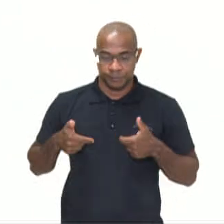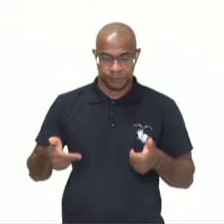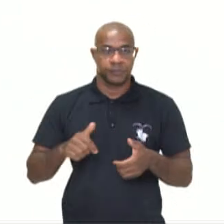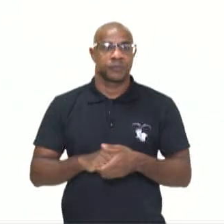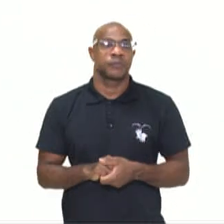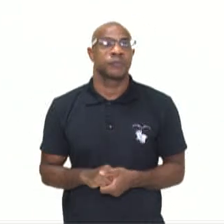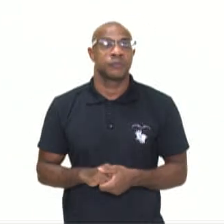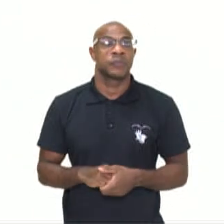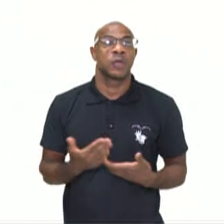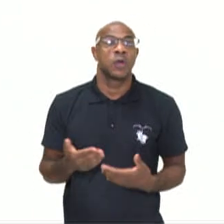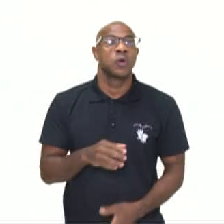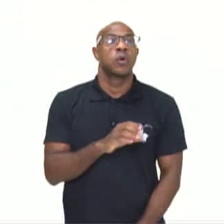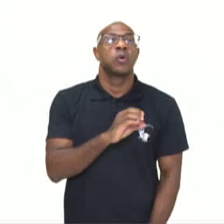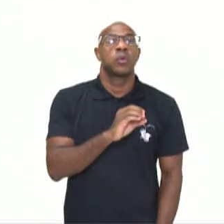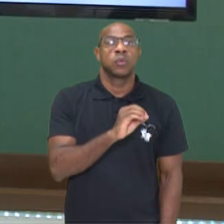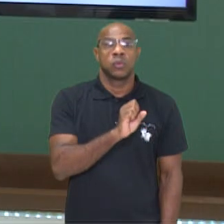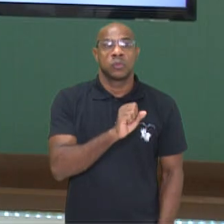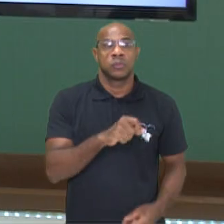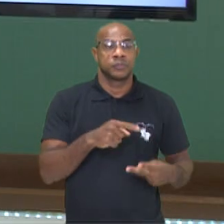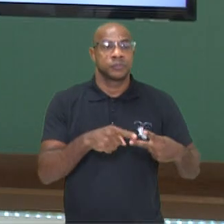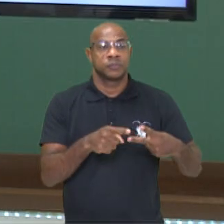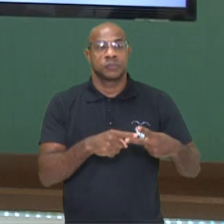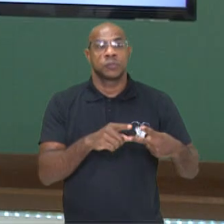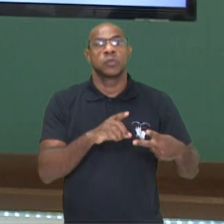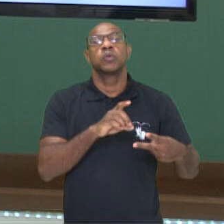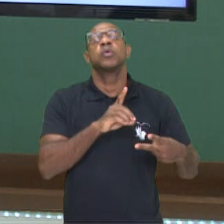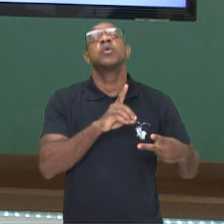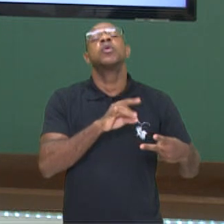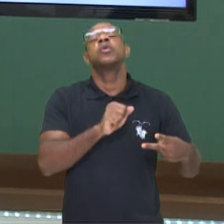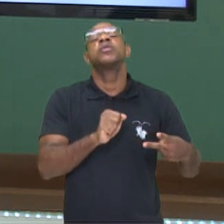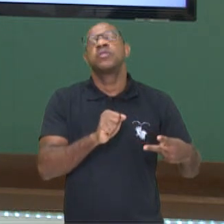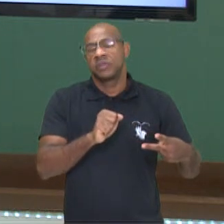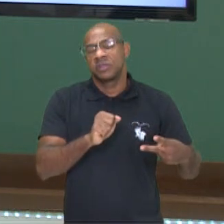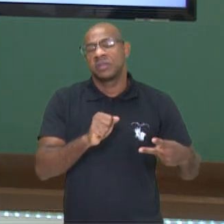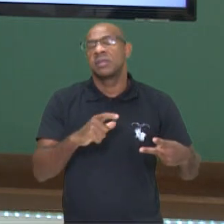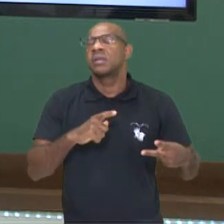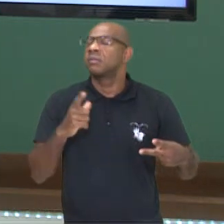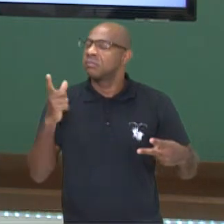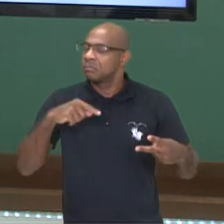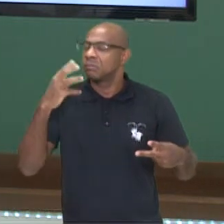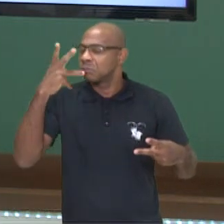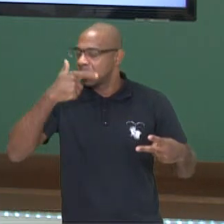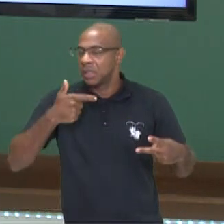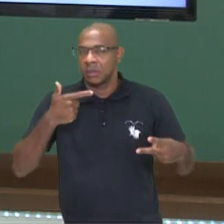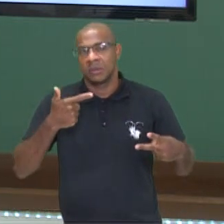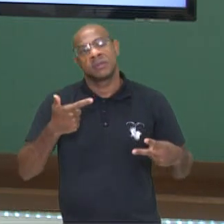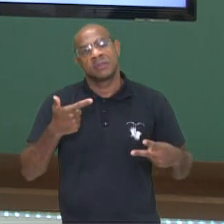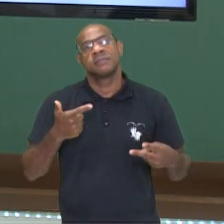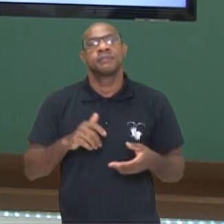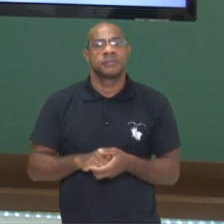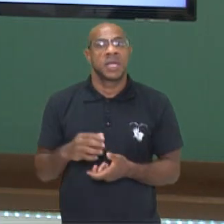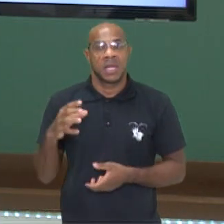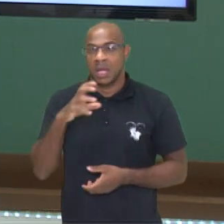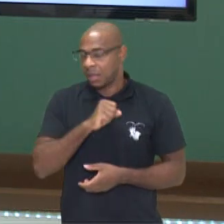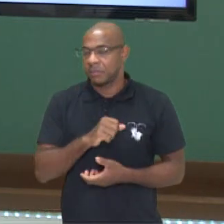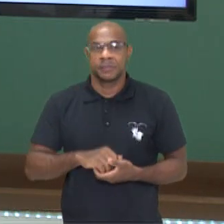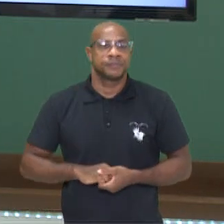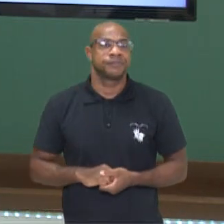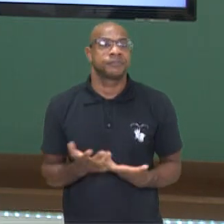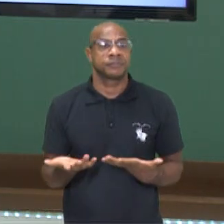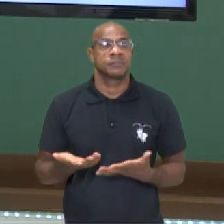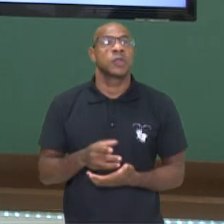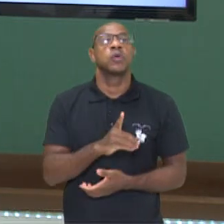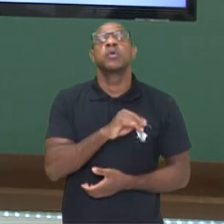os dias estão belos. É algo provisório, o sentido é provisório. Agora, quando eu falo, os dias